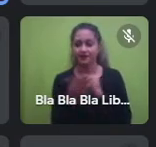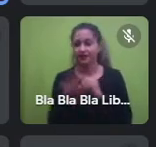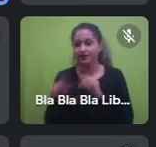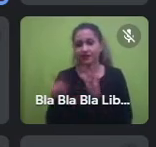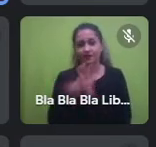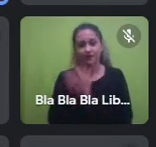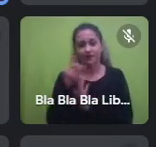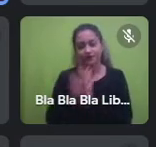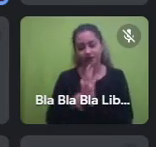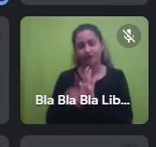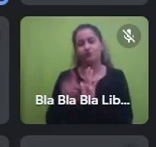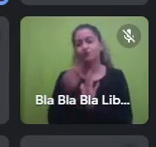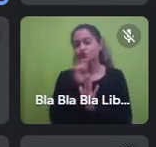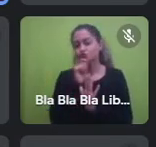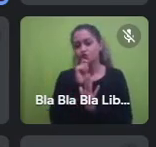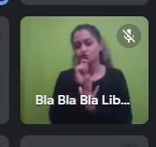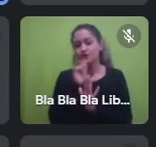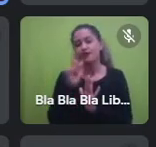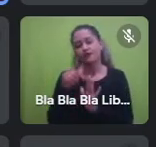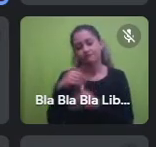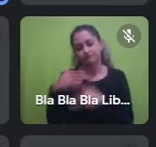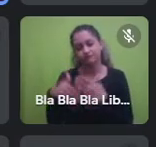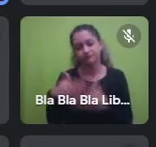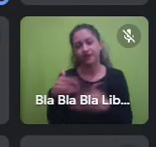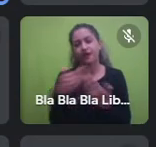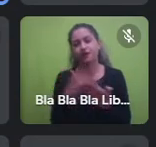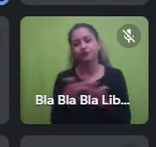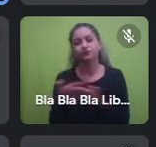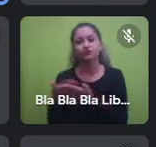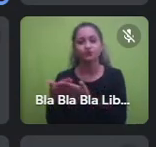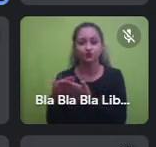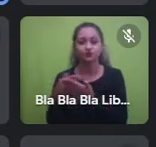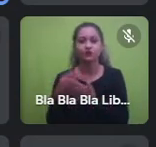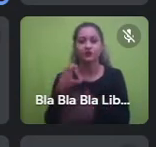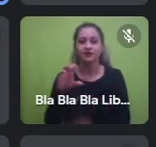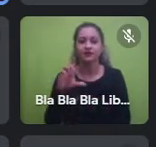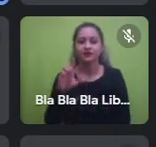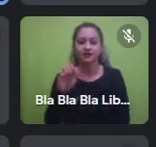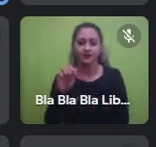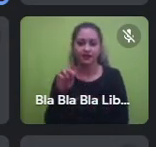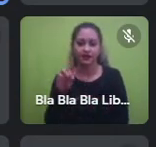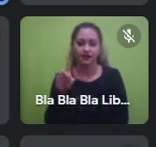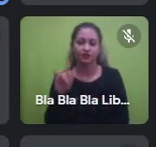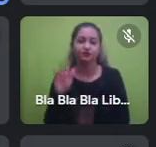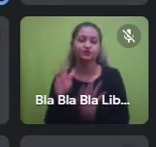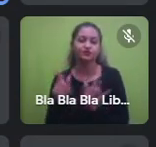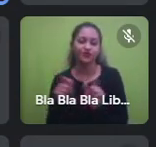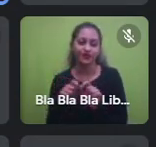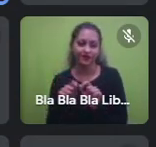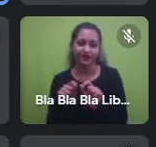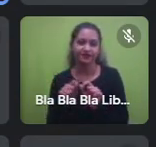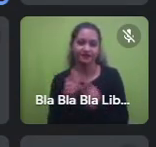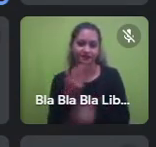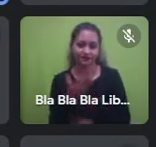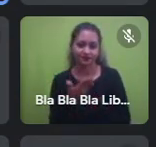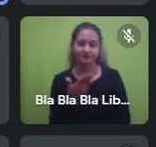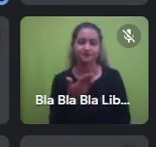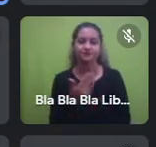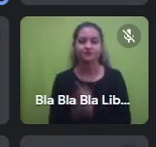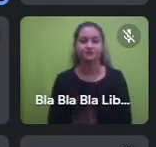em processamento, tá? Mas isso aqui é um estudo que a Claudinha já fez com pirapitinga, Pieractus